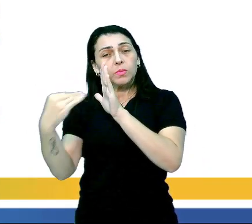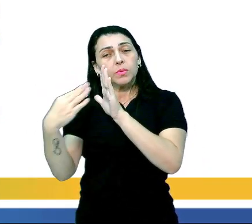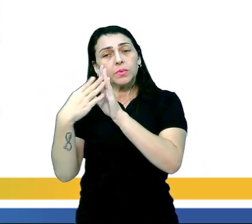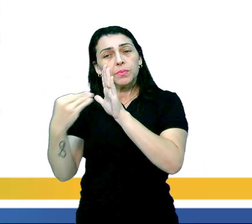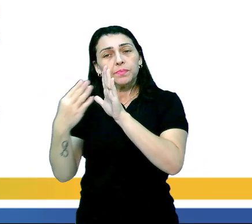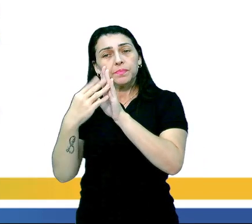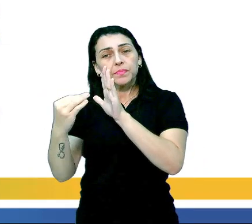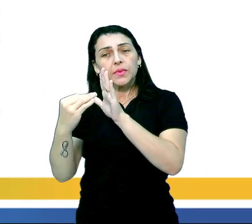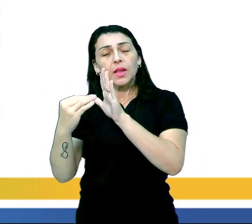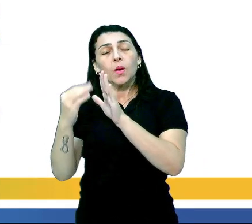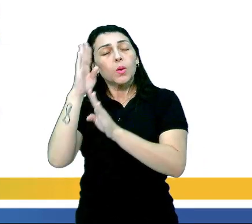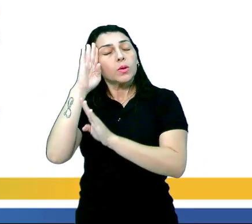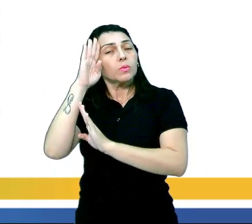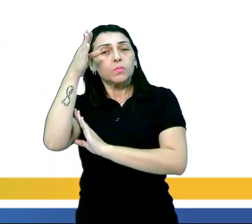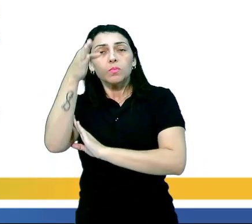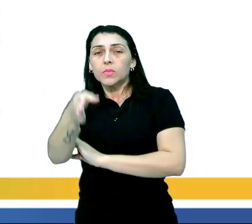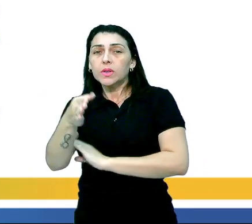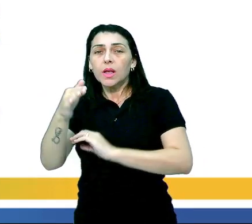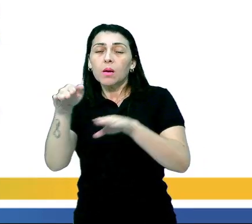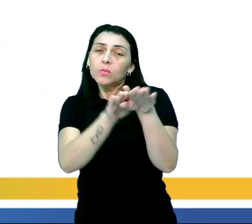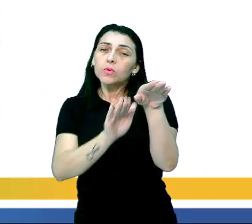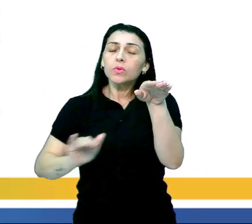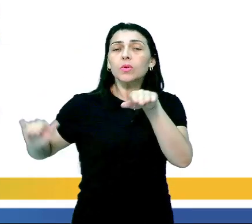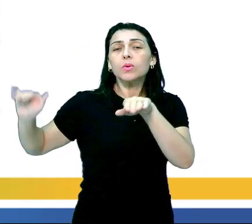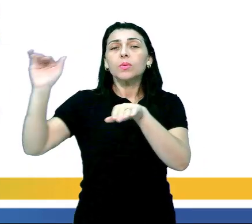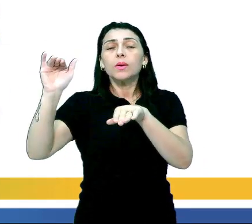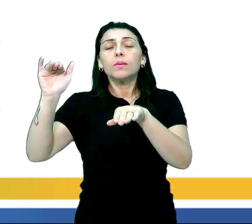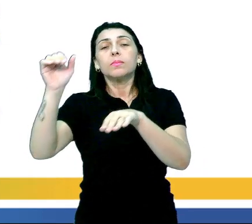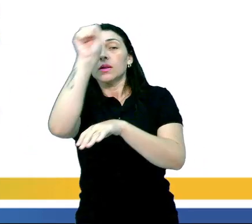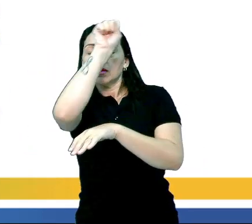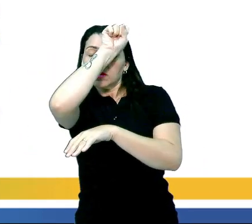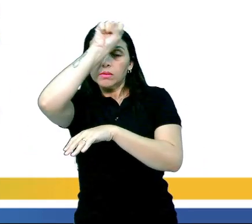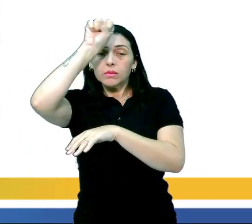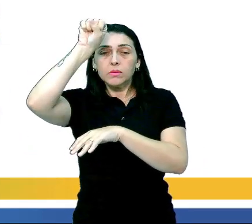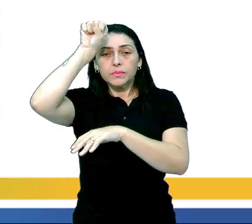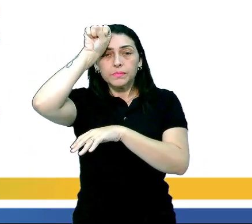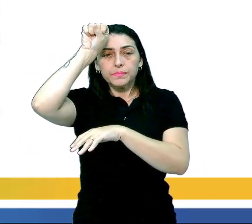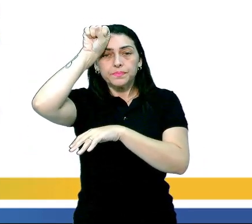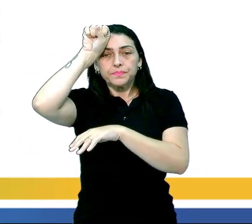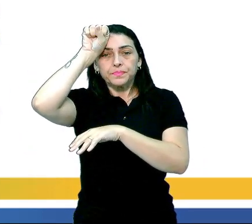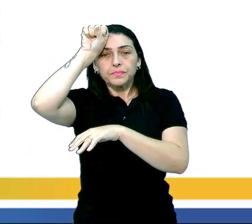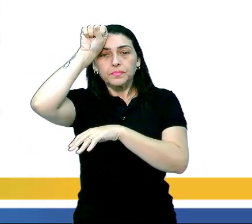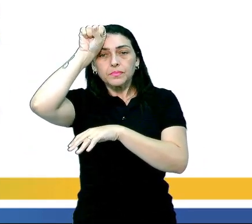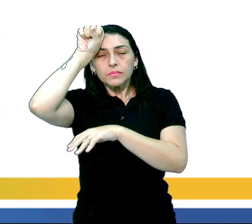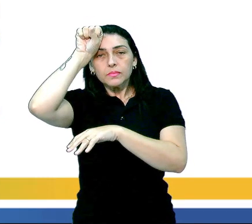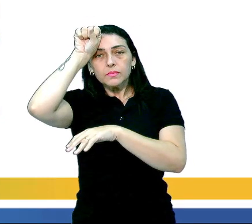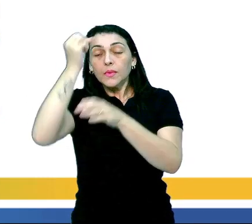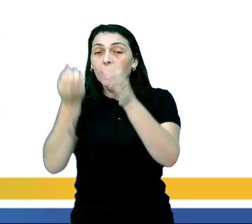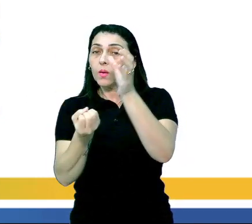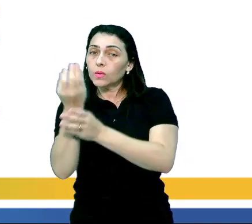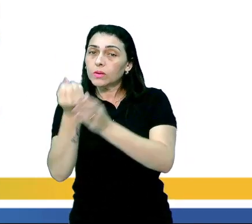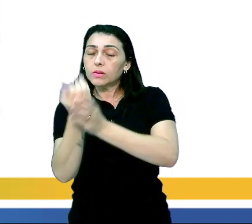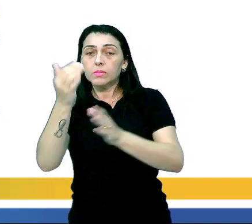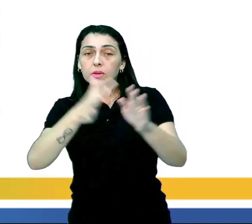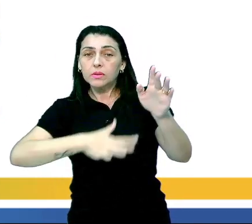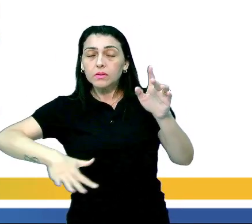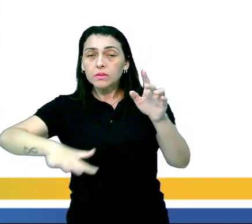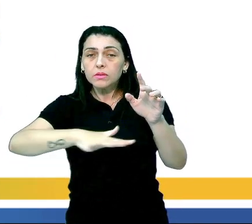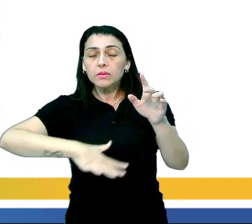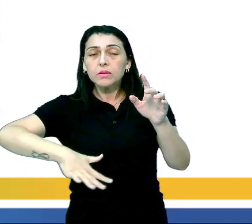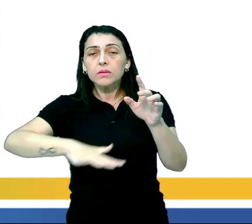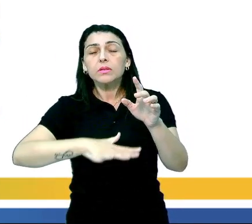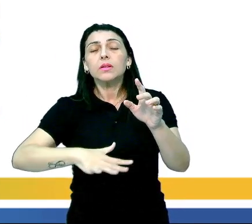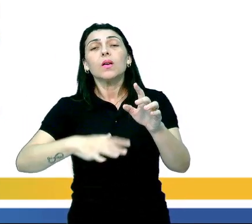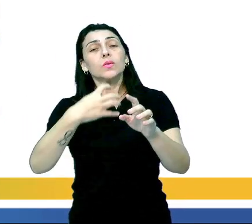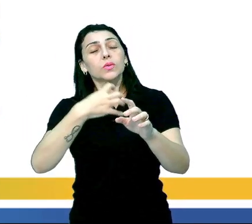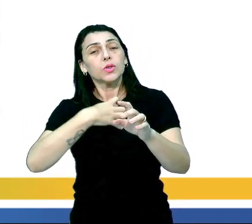imitação os princípios supremos da sociologia. Ou seja, os fenômenos sociais